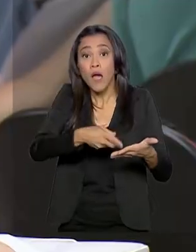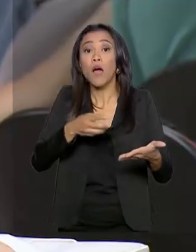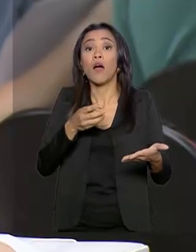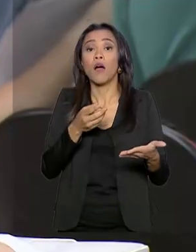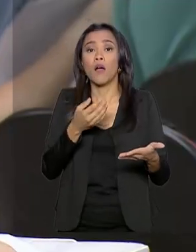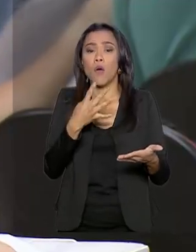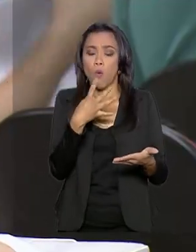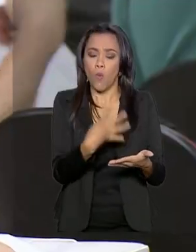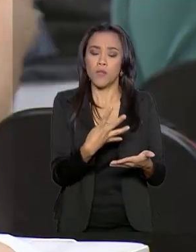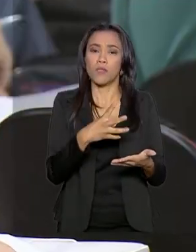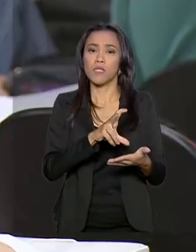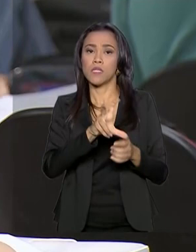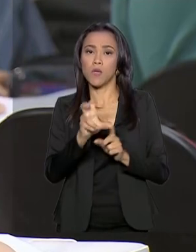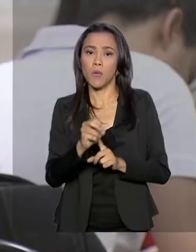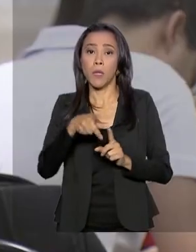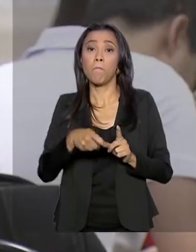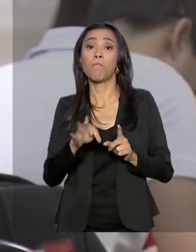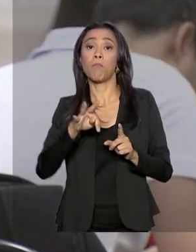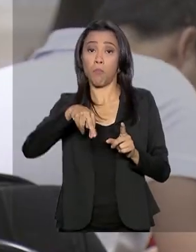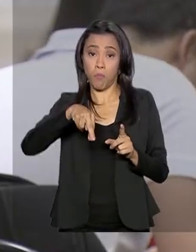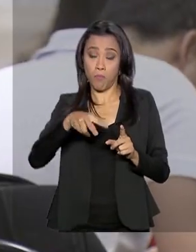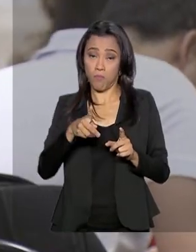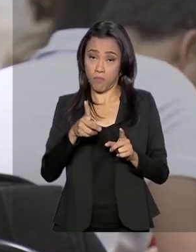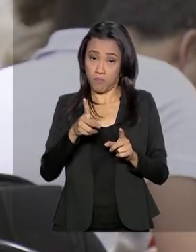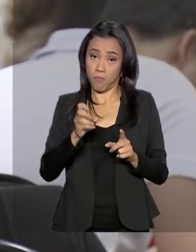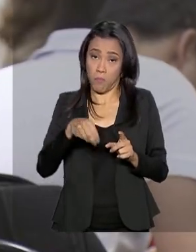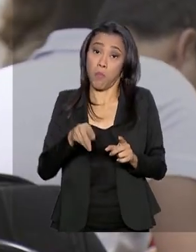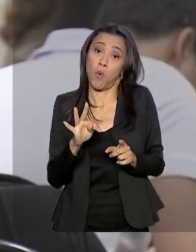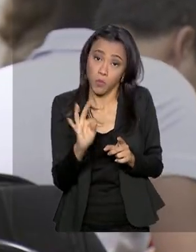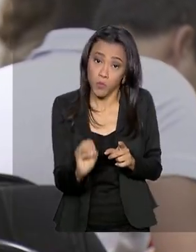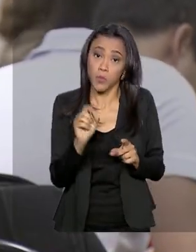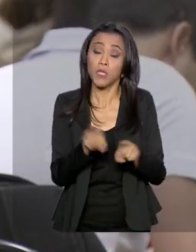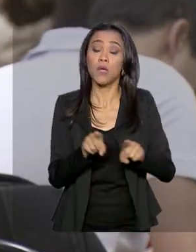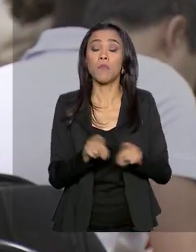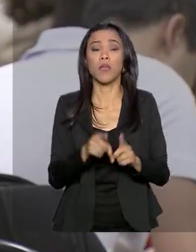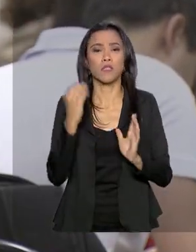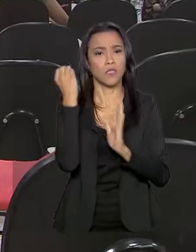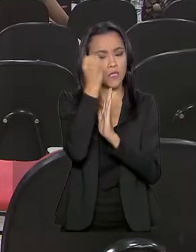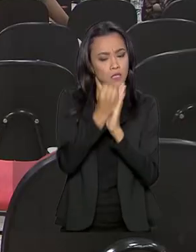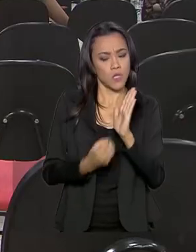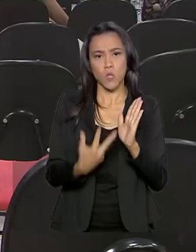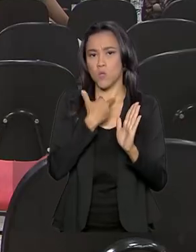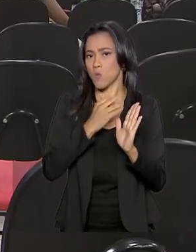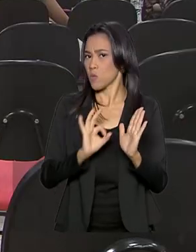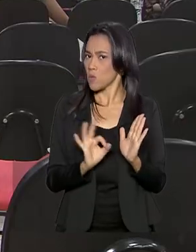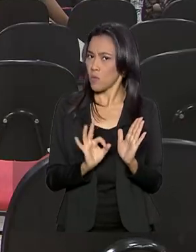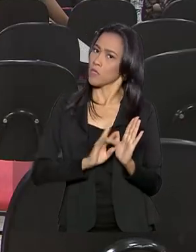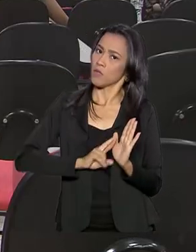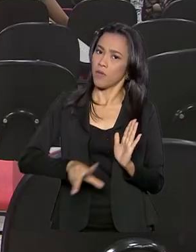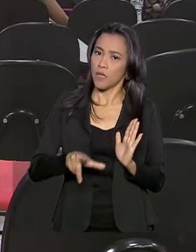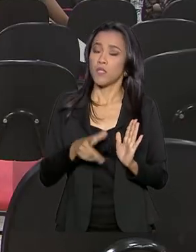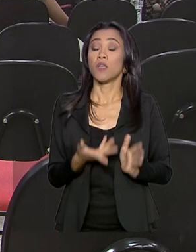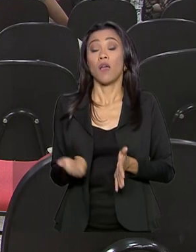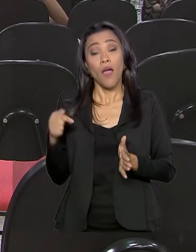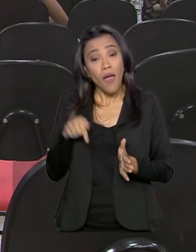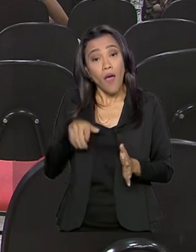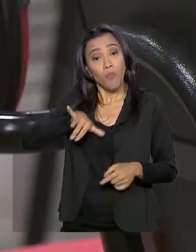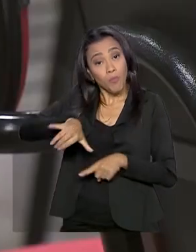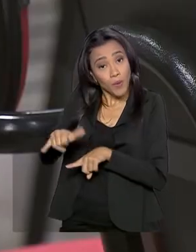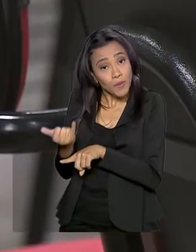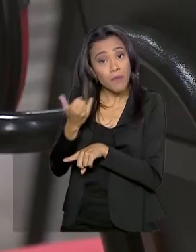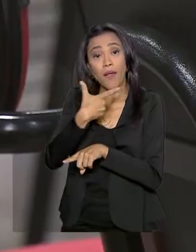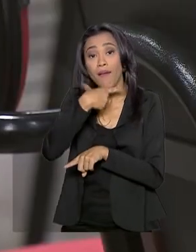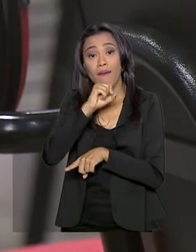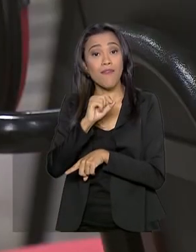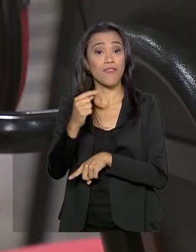de pelo menos 450 pontos além da nota diferente de zero na redação essa é também uma chance para